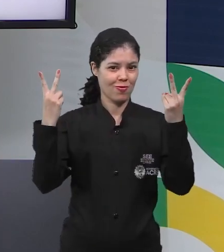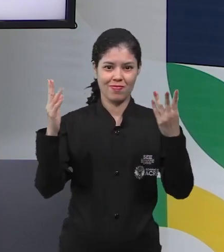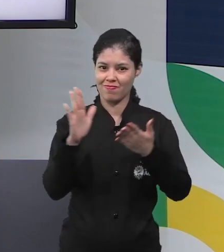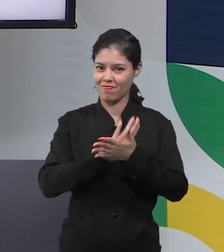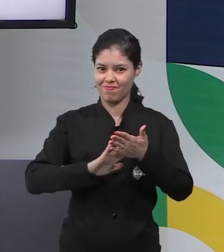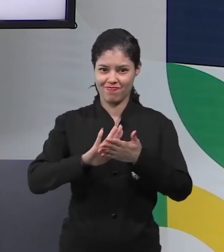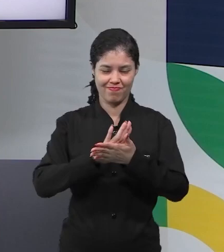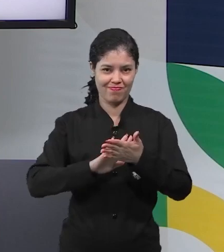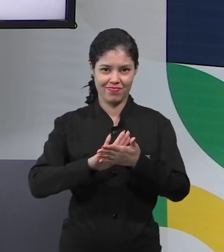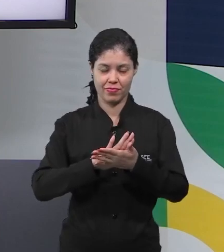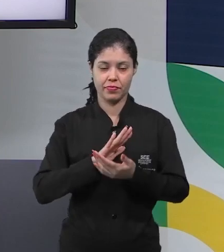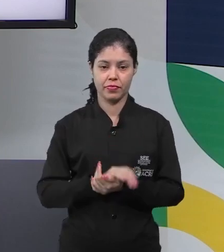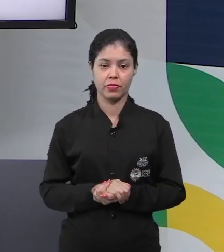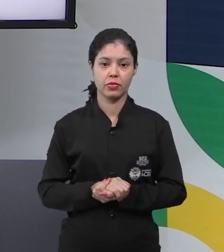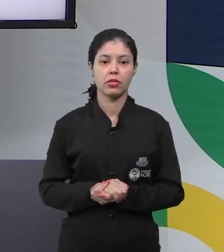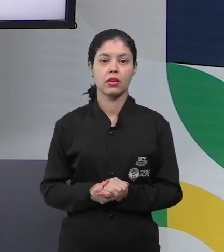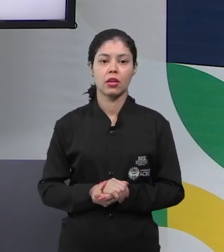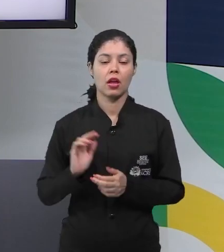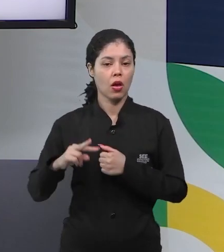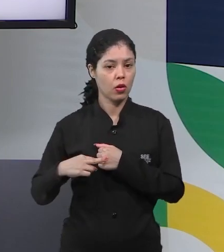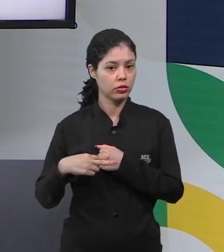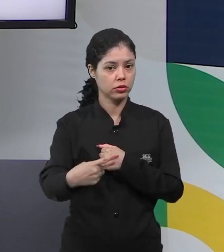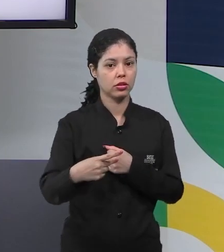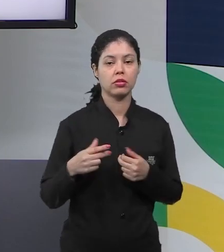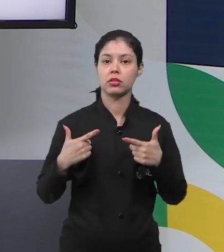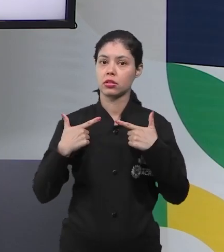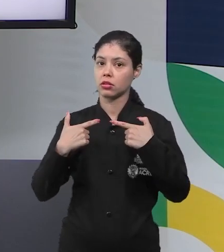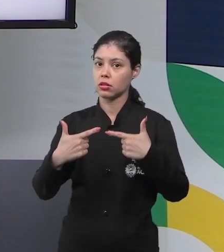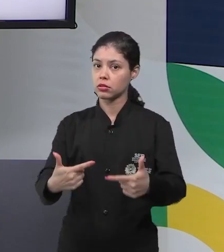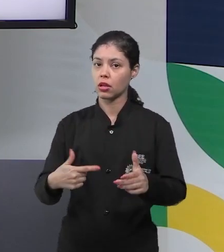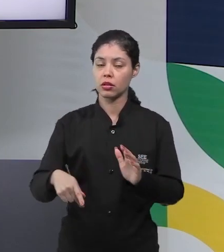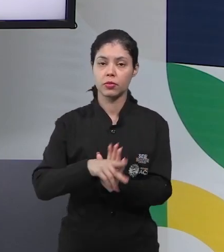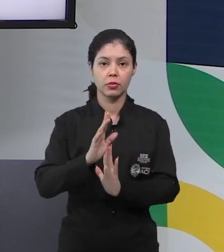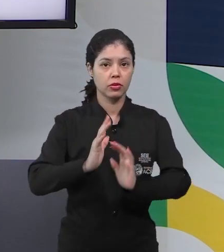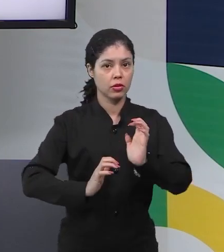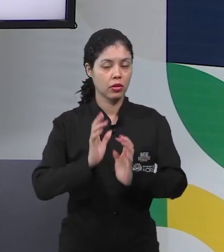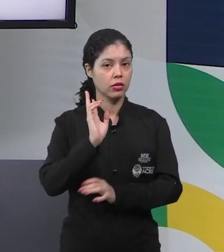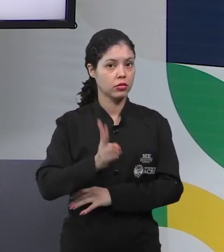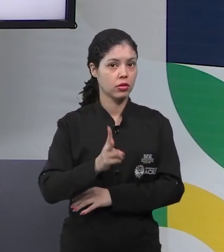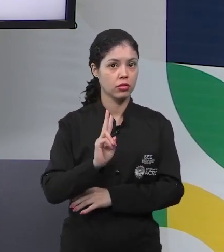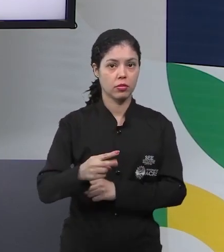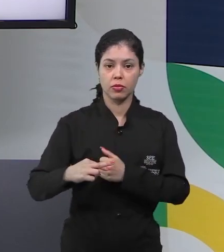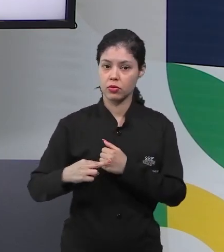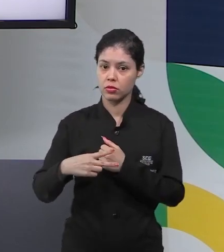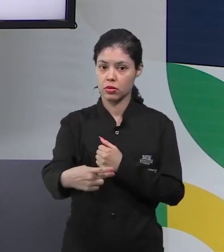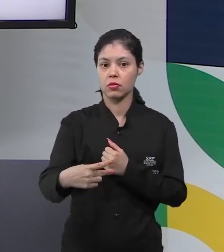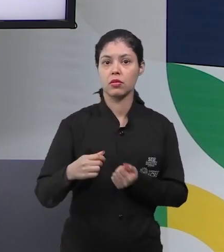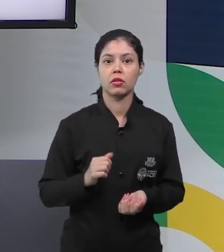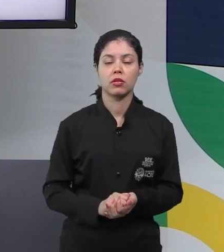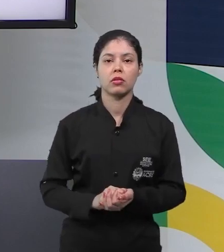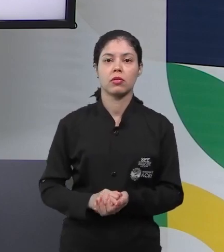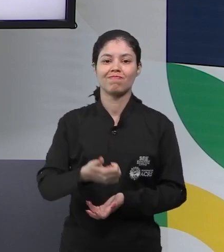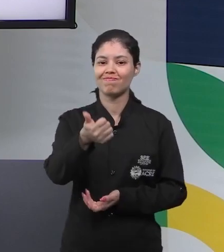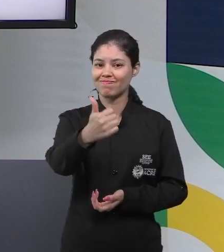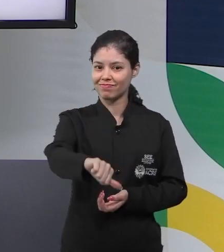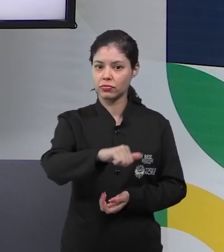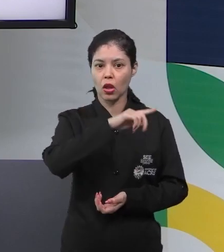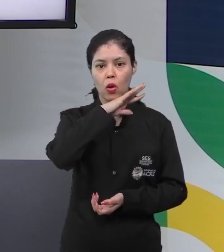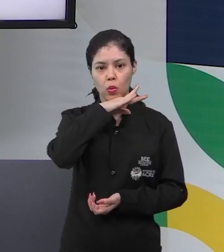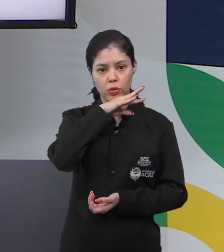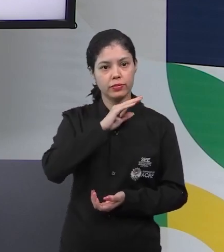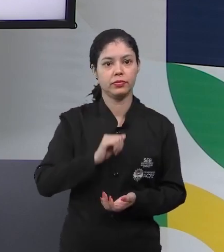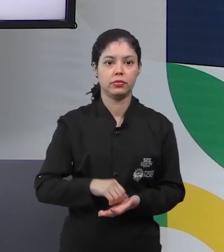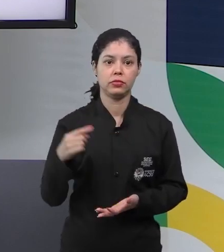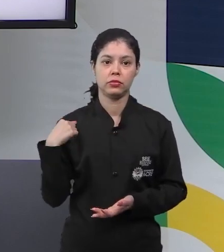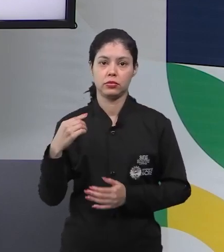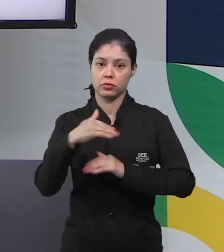Então, as consequências das guerras e dos conflitos são sempre consequências desvantajosas